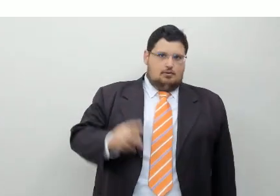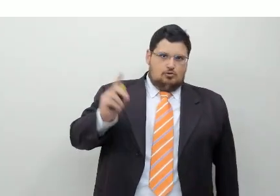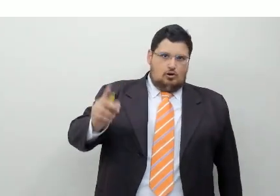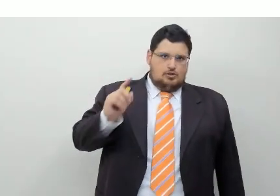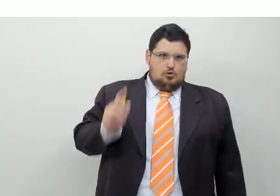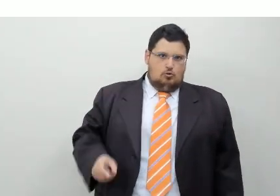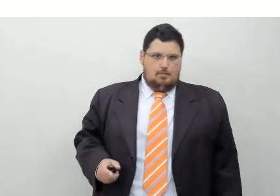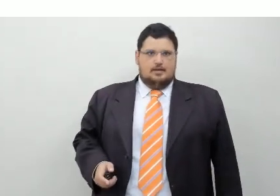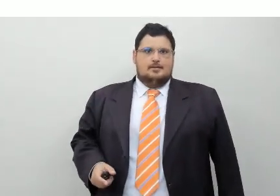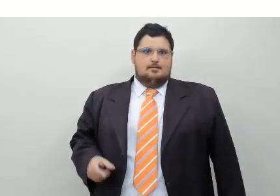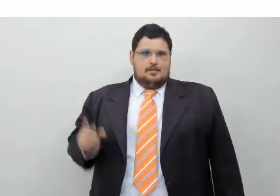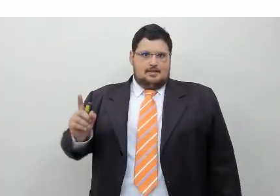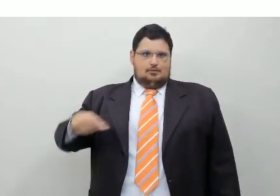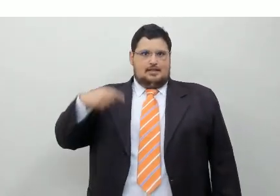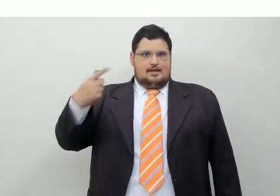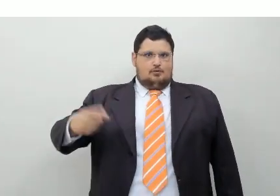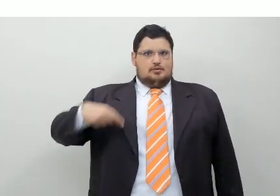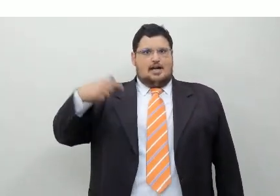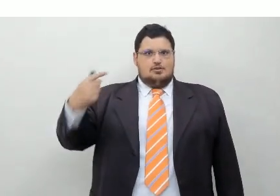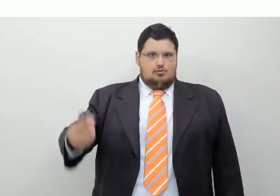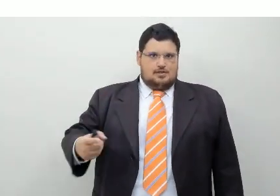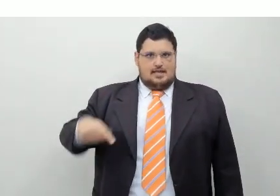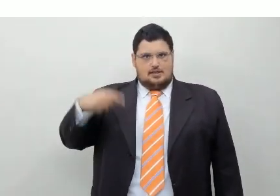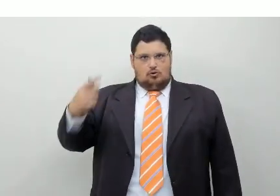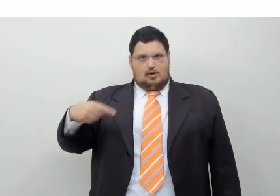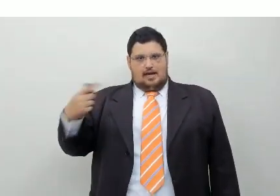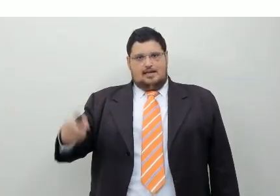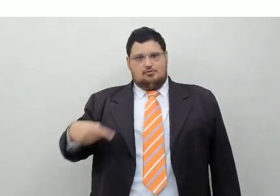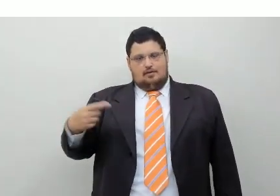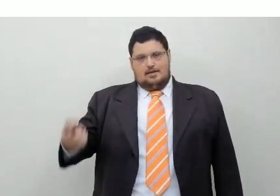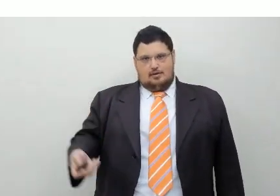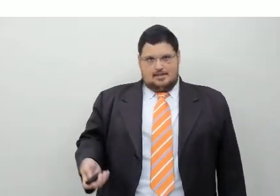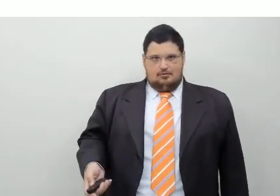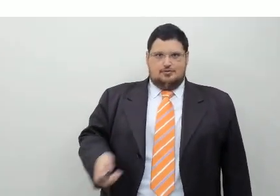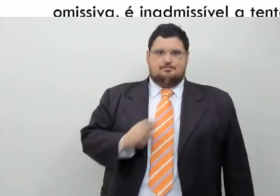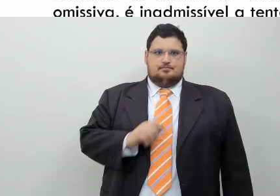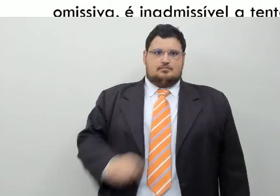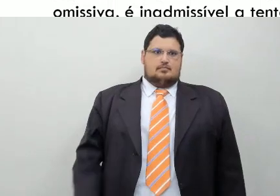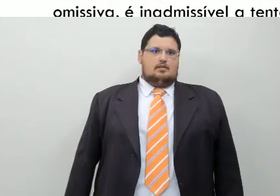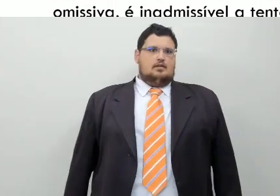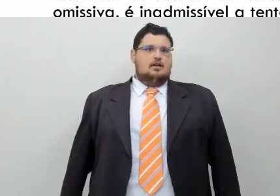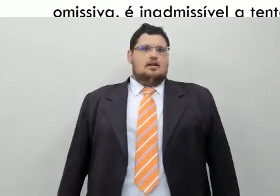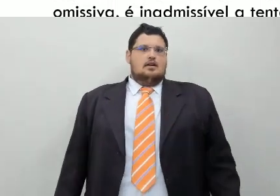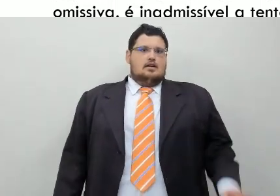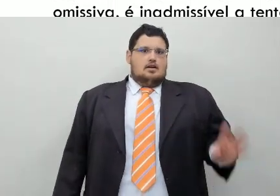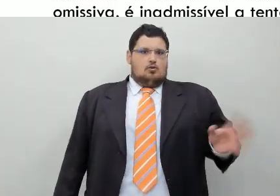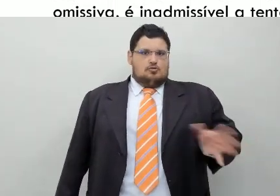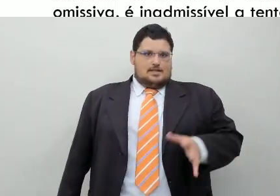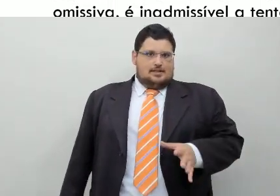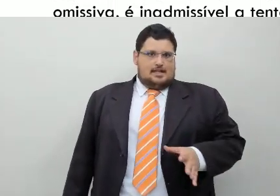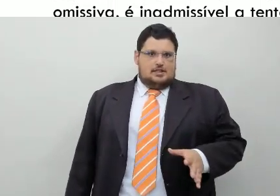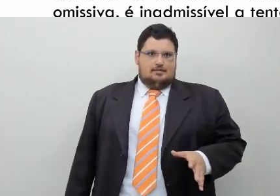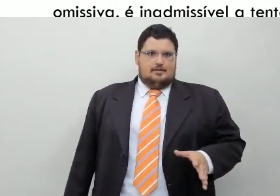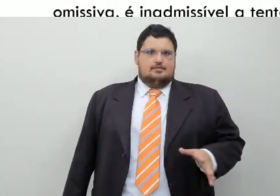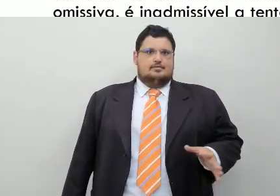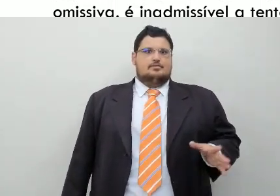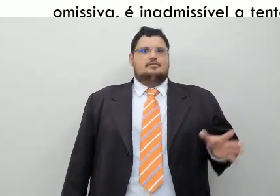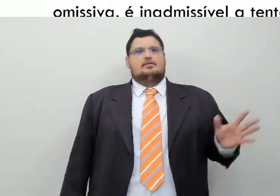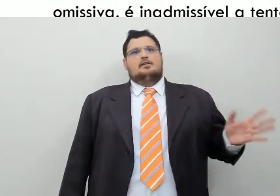iminente. Então, dolo de culpa. Então, tem que ter a vontade e consciência de colocar em risco a vida ou a saúde. Consumação